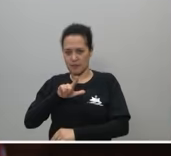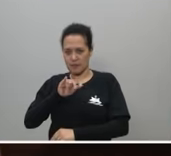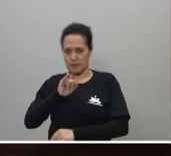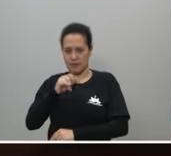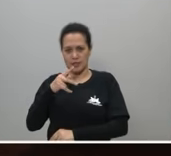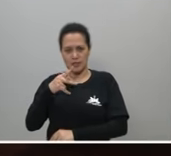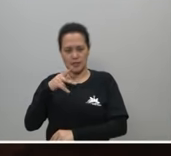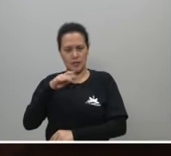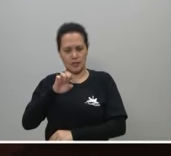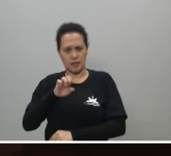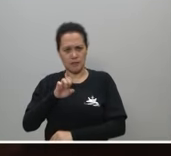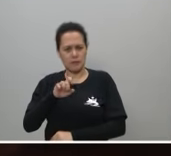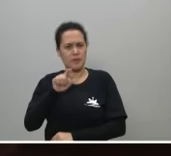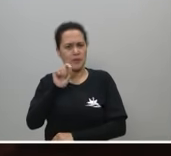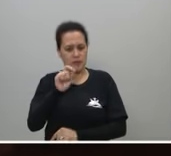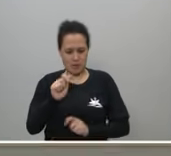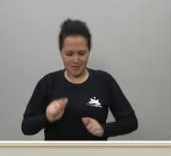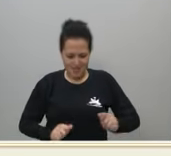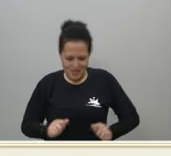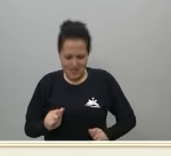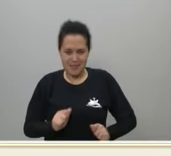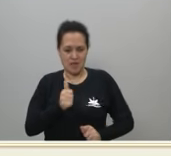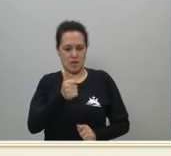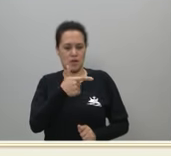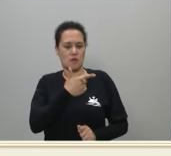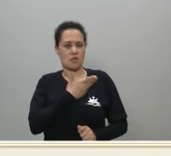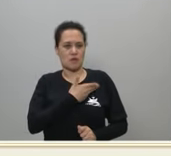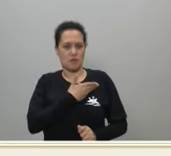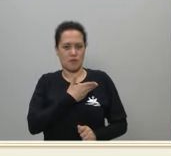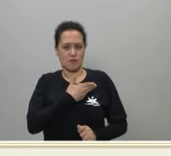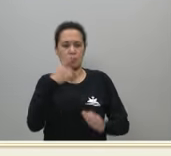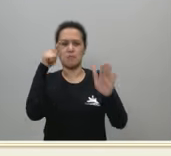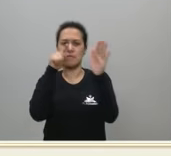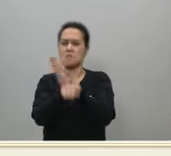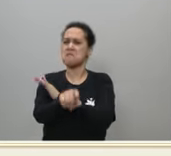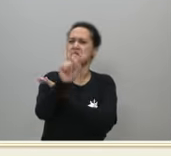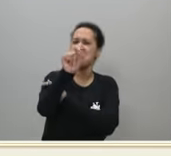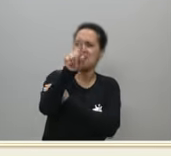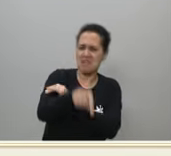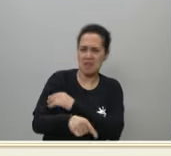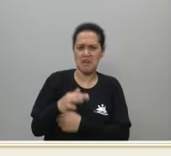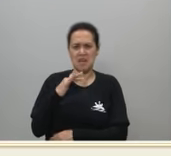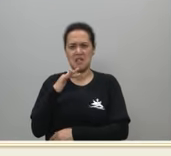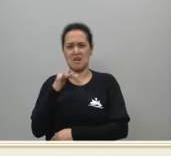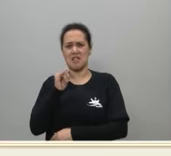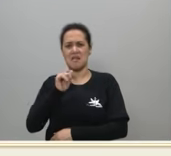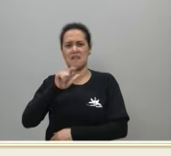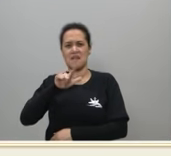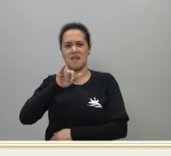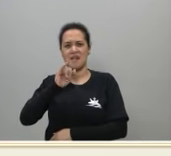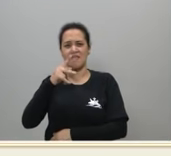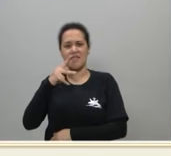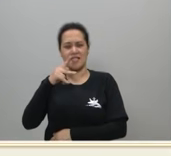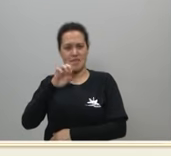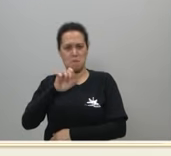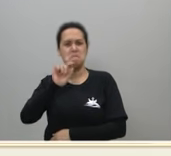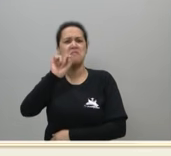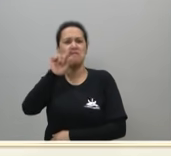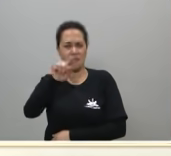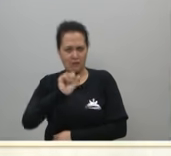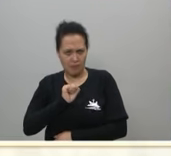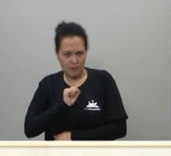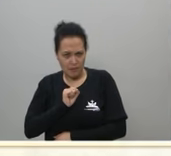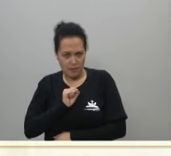conta quem era Filipe. Vocês vão falar, era um dos apóstolos. Não, era um diácono. Se você lembrar,